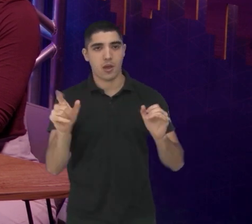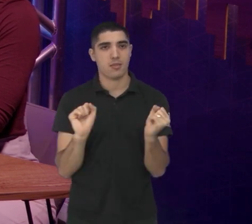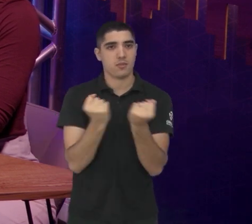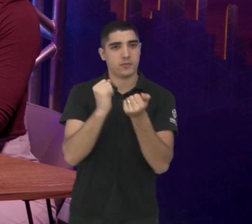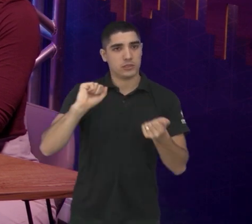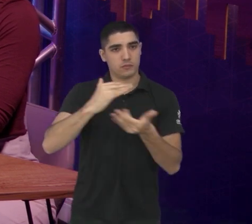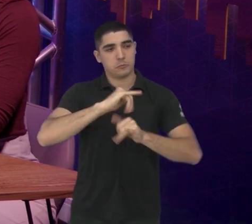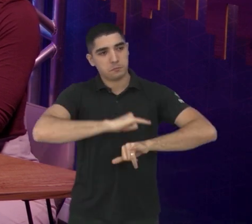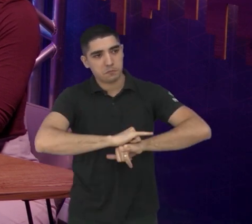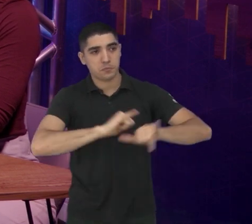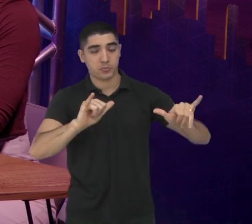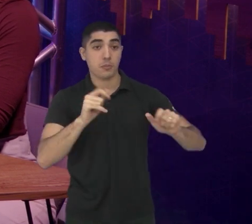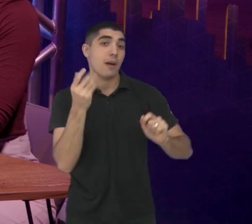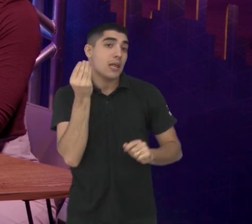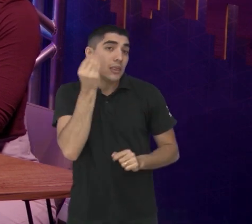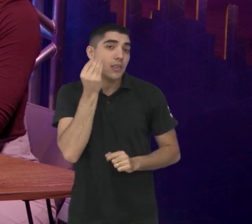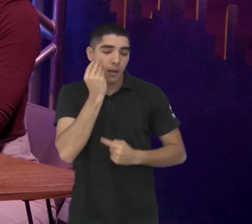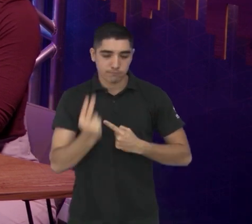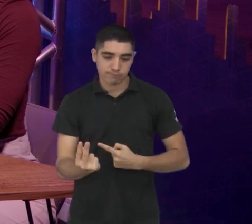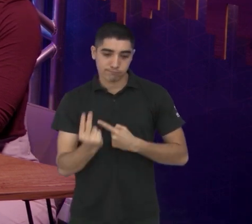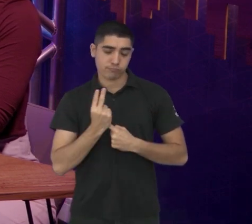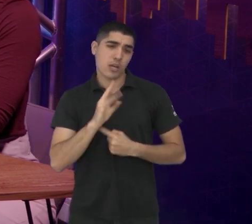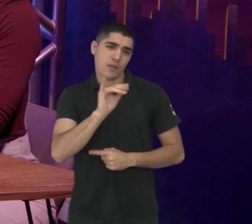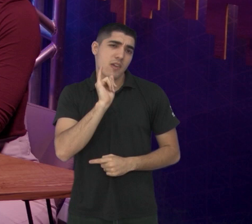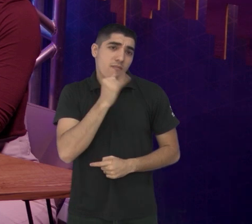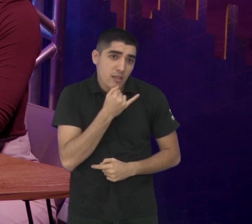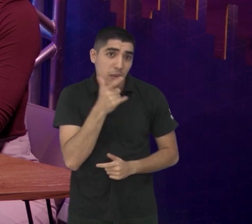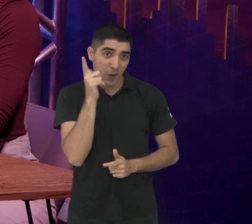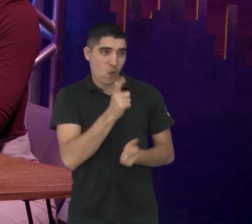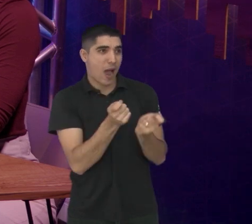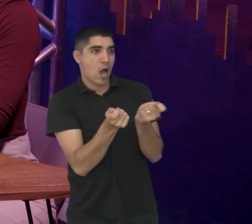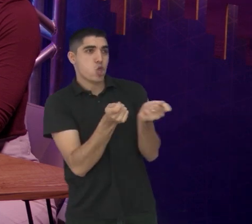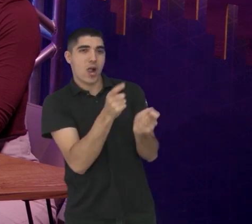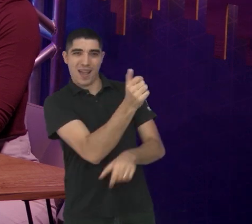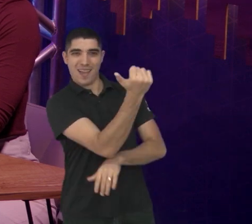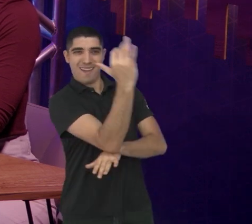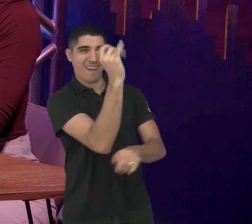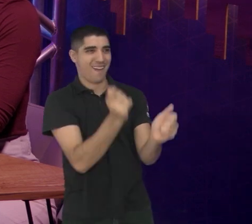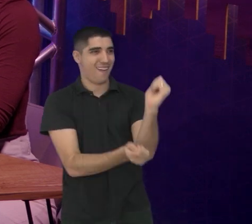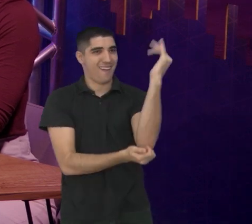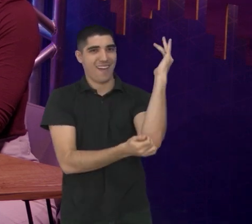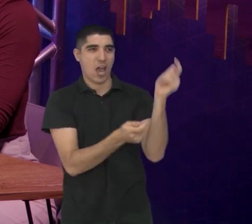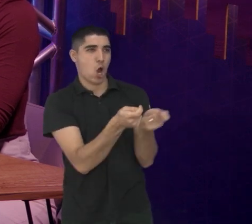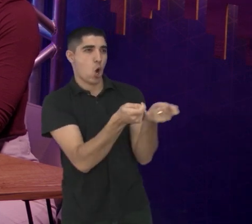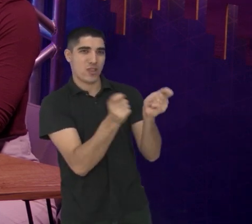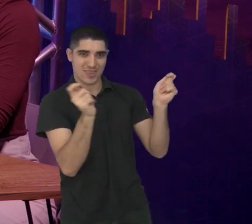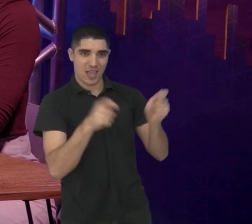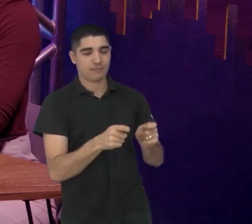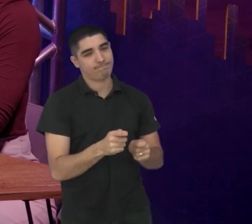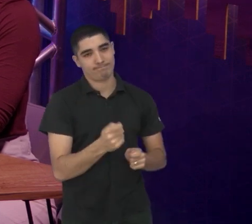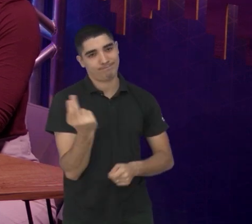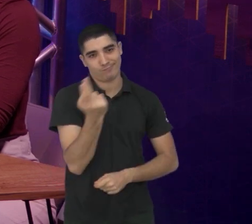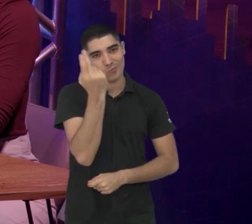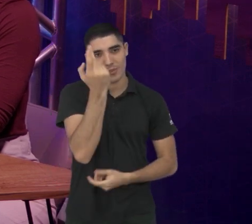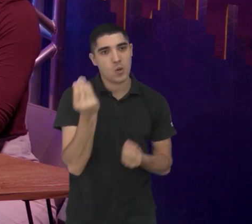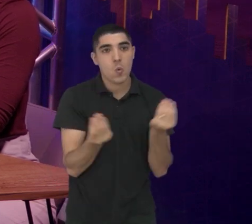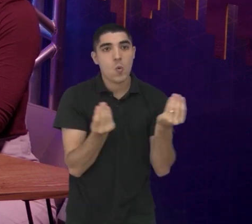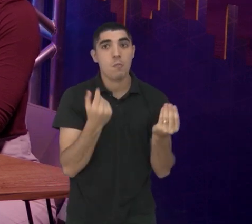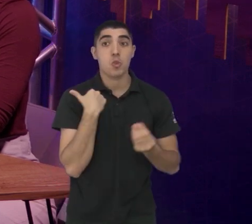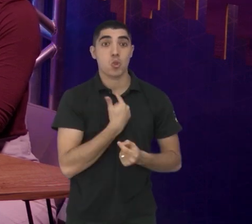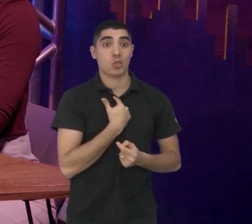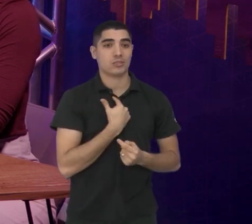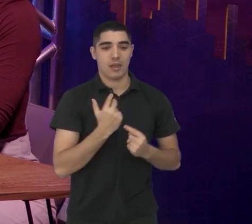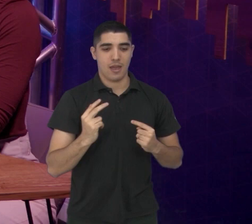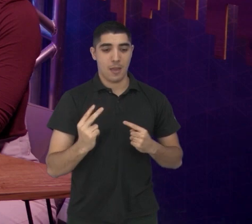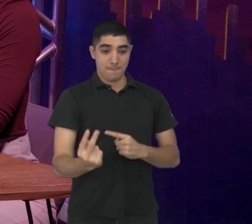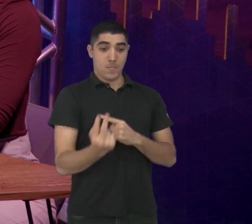da Defesa Civil, para a gente poder se proteger. Infelizmente, a gente não consegue controlar a força da natureza, né? Não tem como se